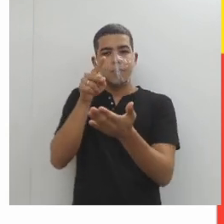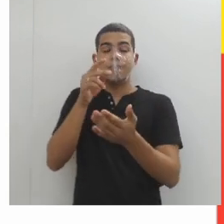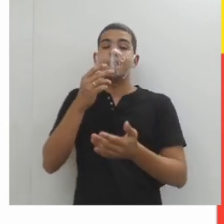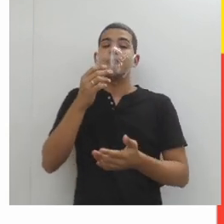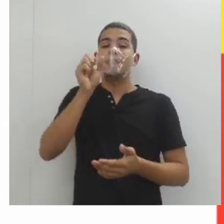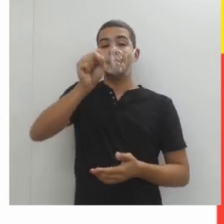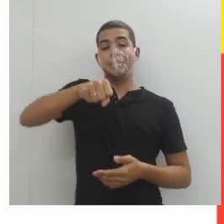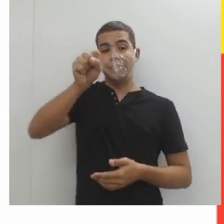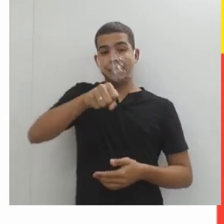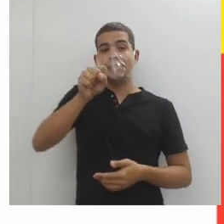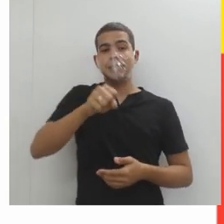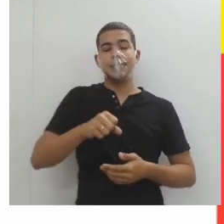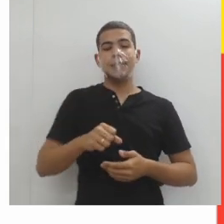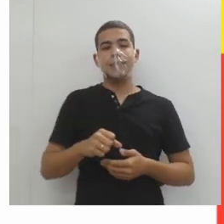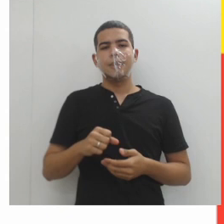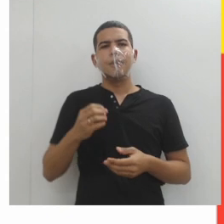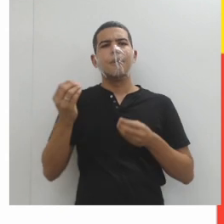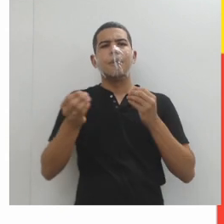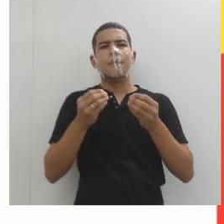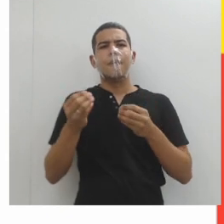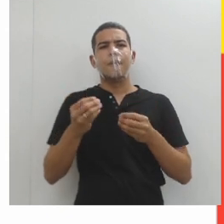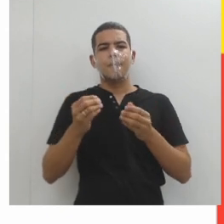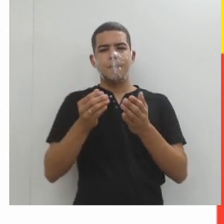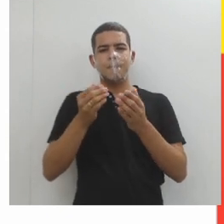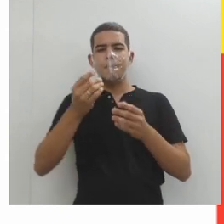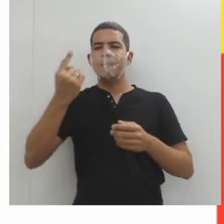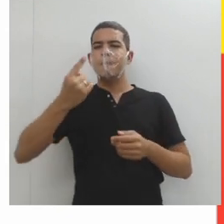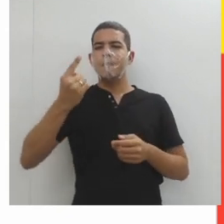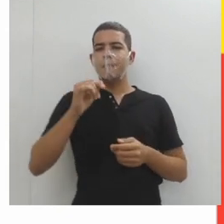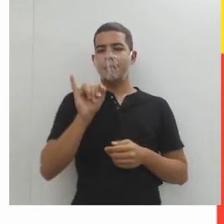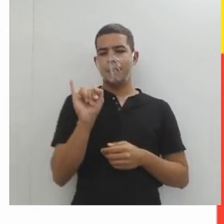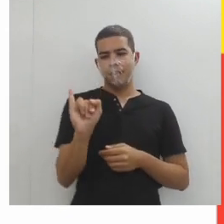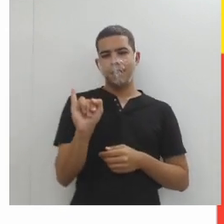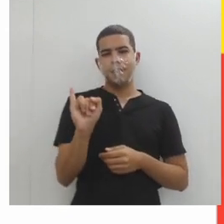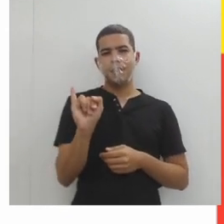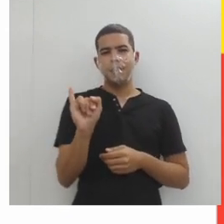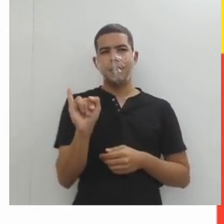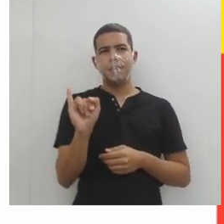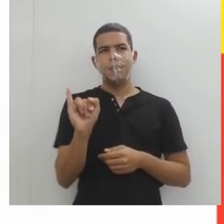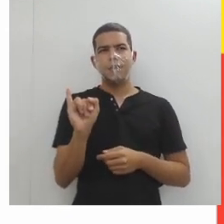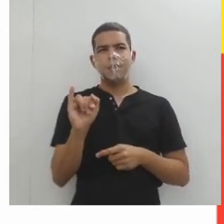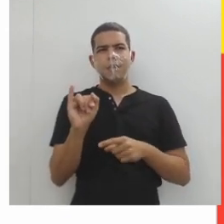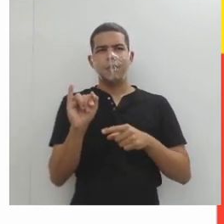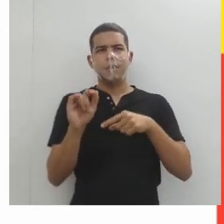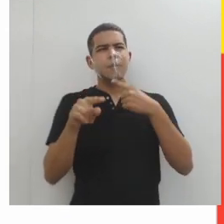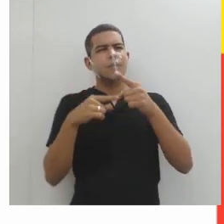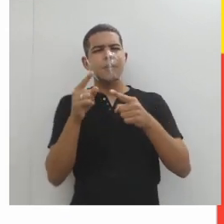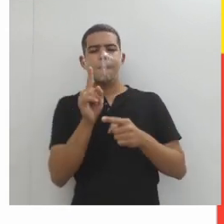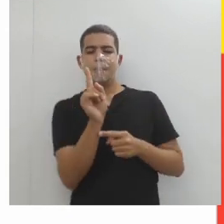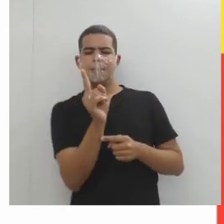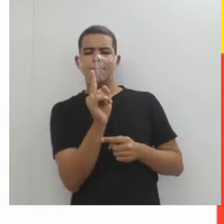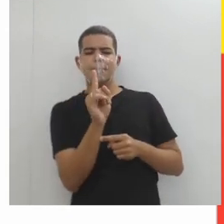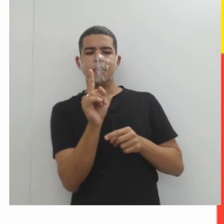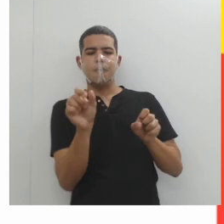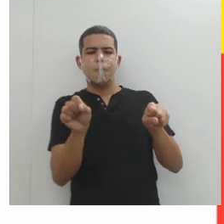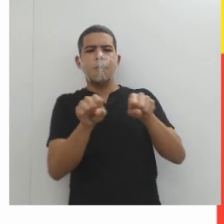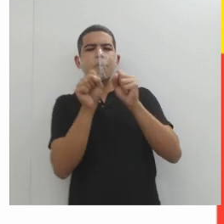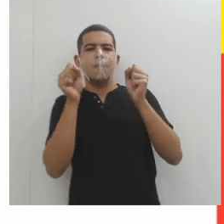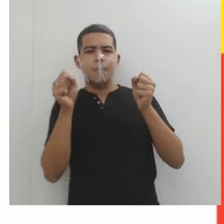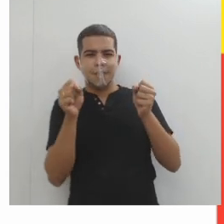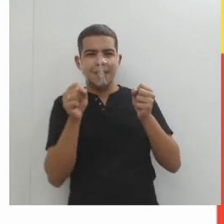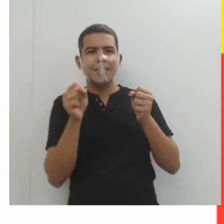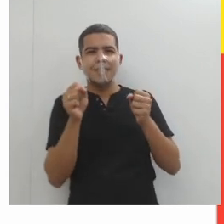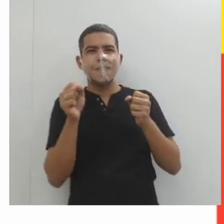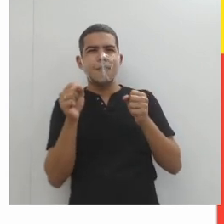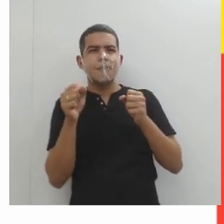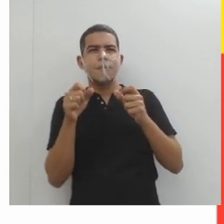passo. Primeiro eu coloco o pronome, que é o we, depois eu tenho que quebrar com aquela negativa ali do haven't, que está na forma abreviada, né? E vou precisar